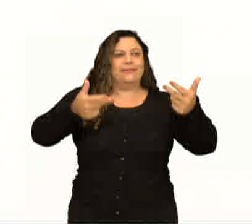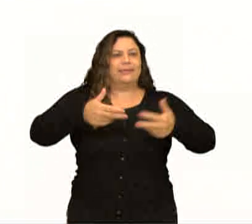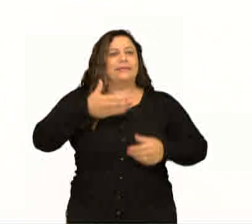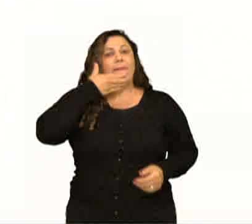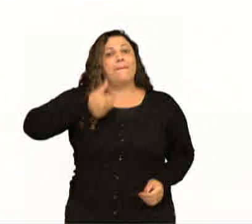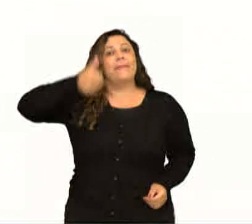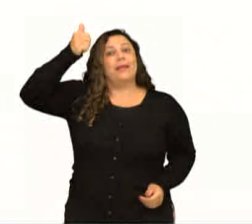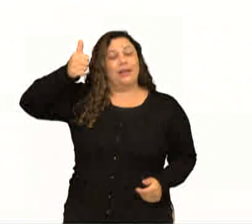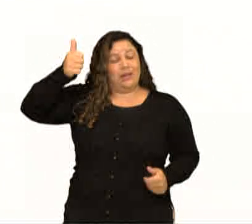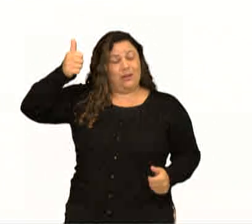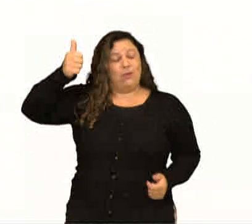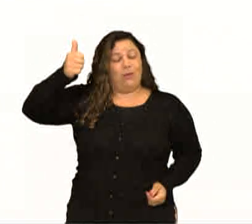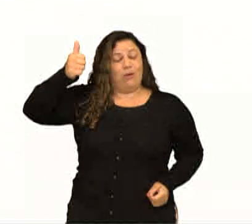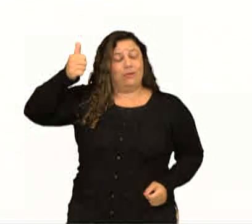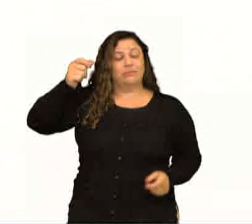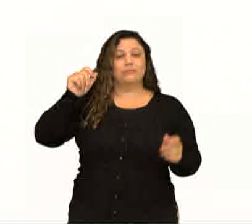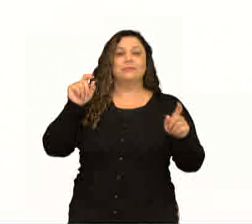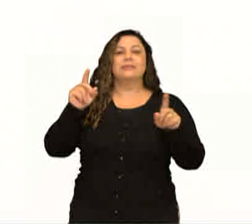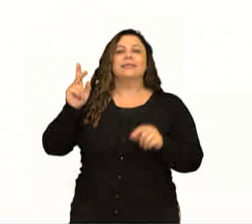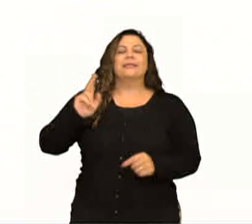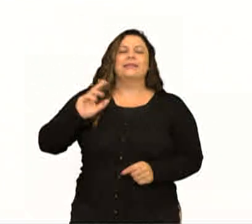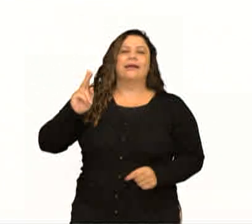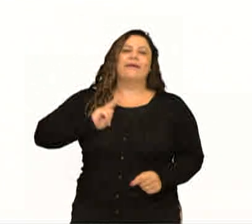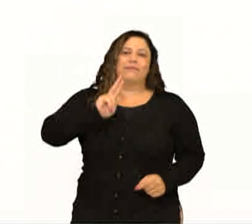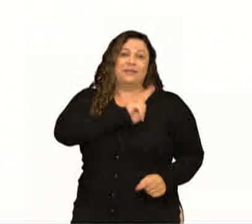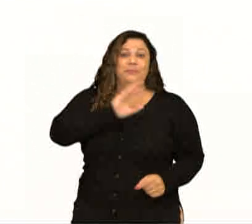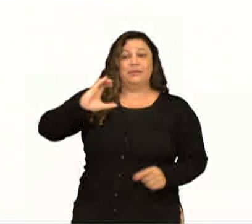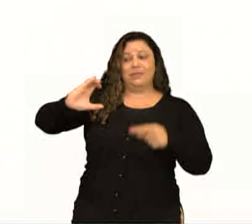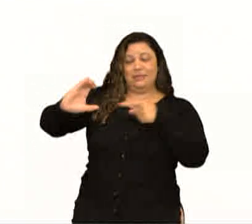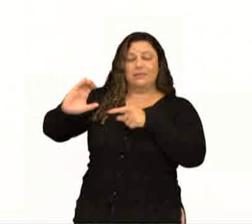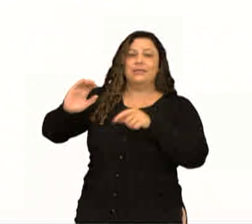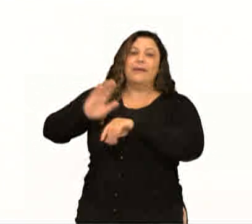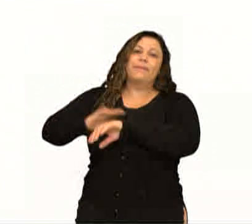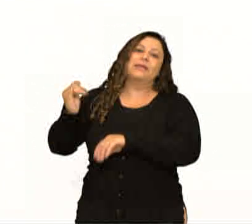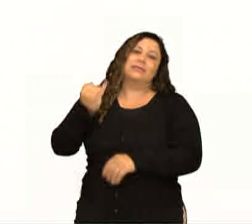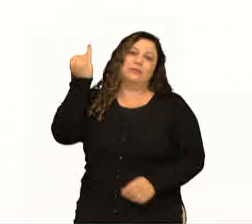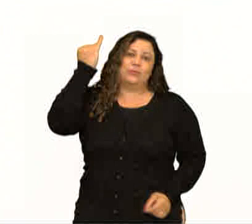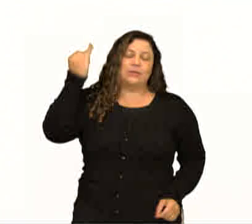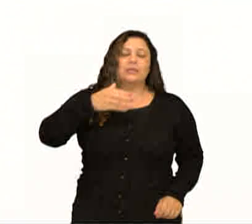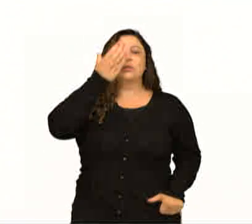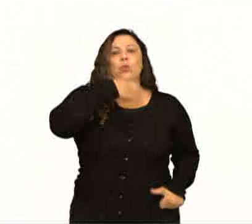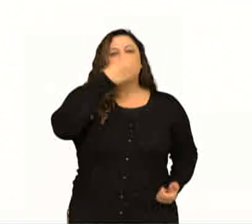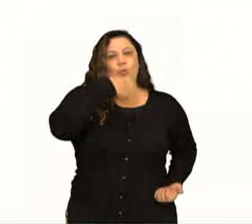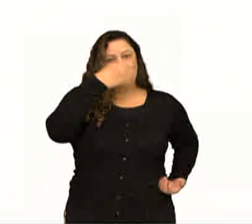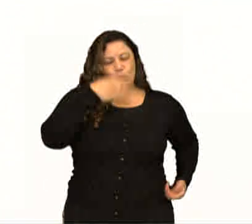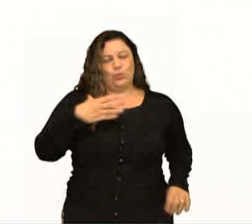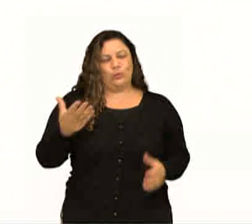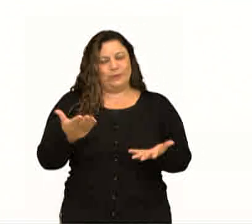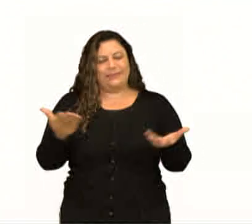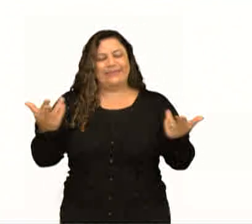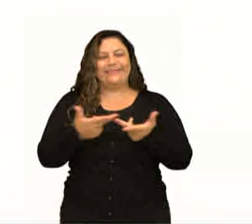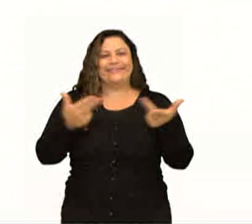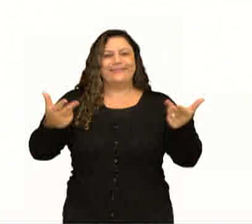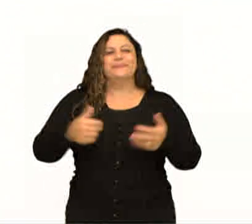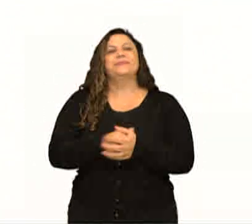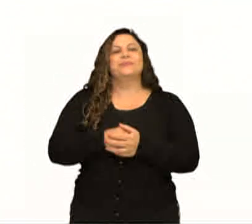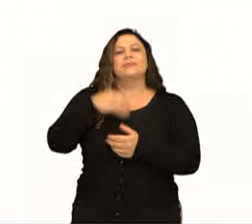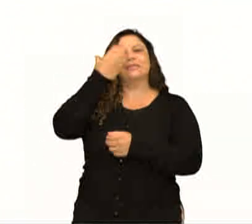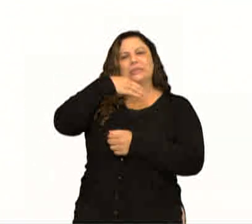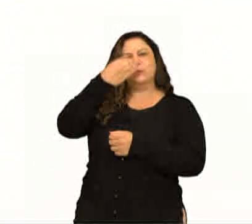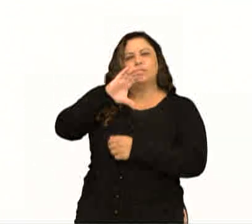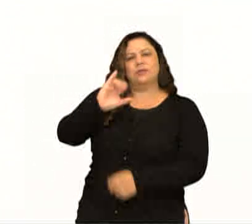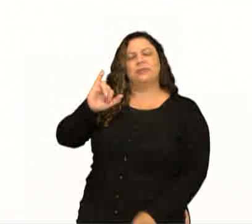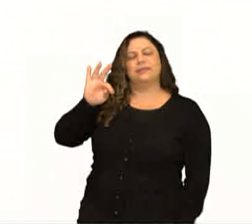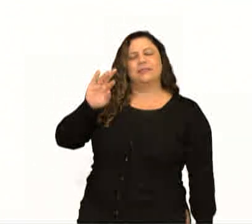fontes desta substância, muito importante, são frutas frescas, particularmente as frutas